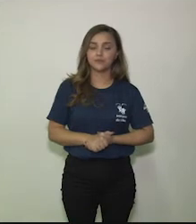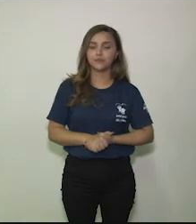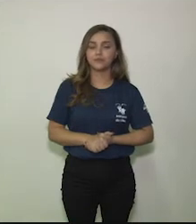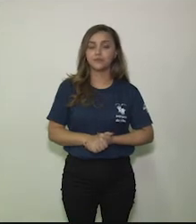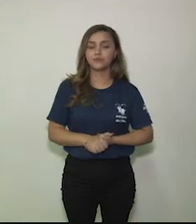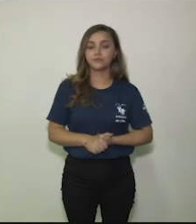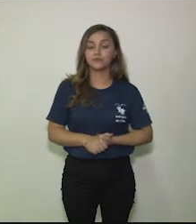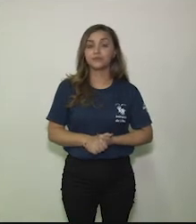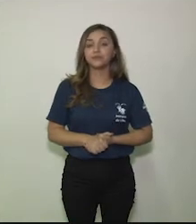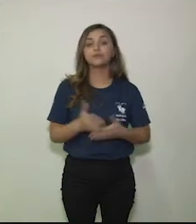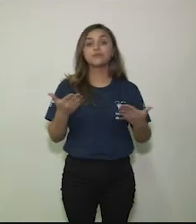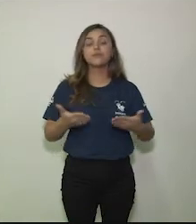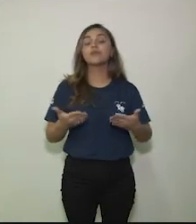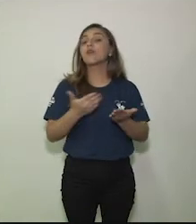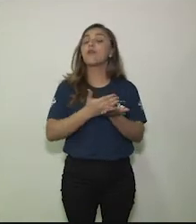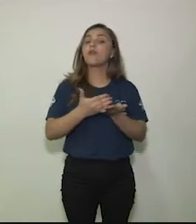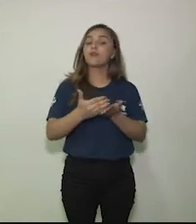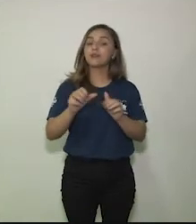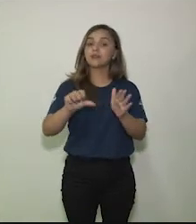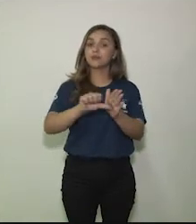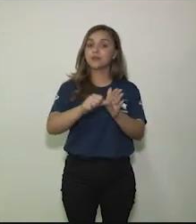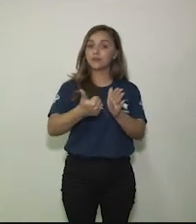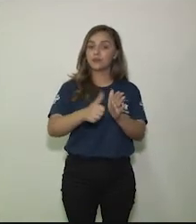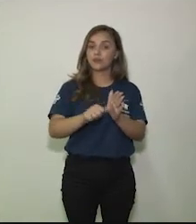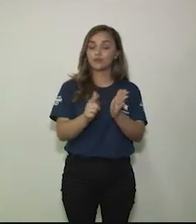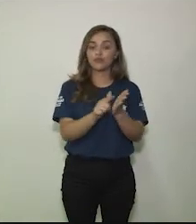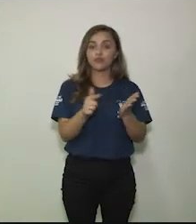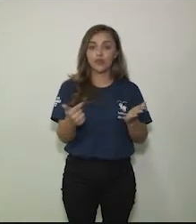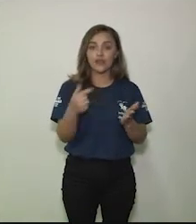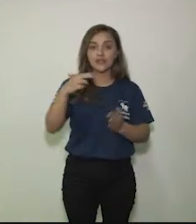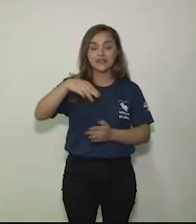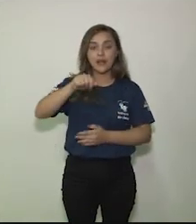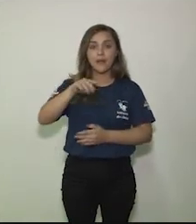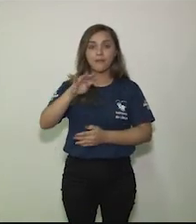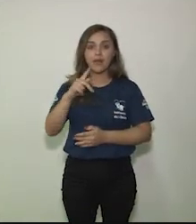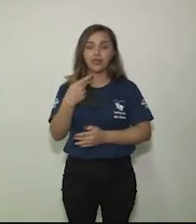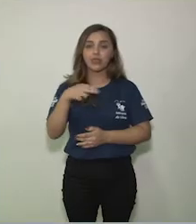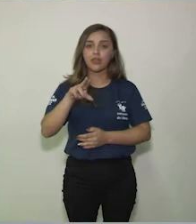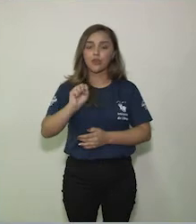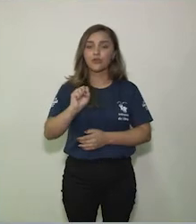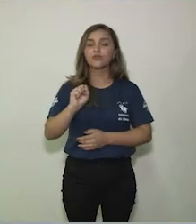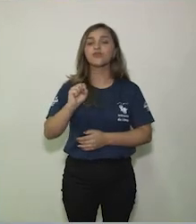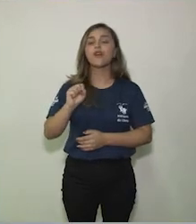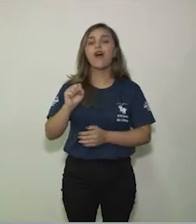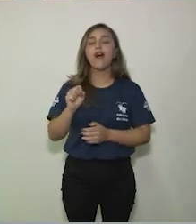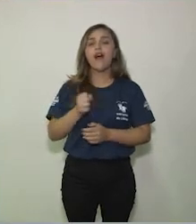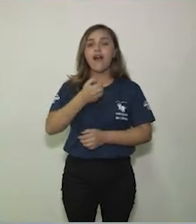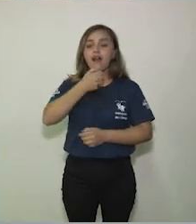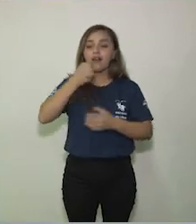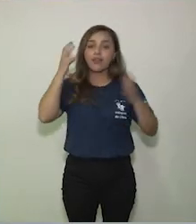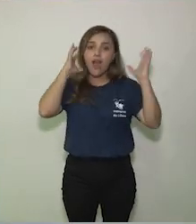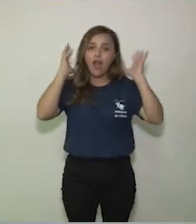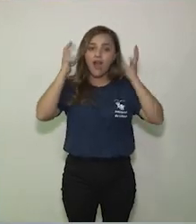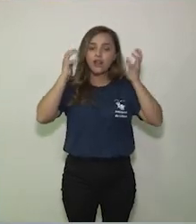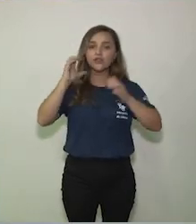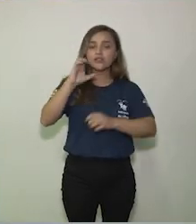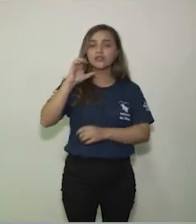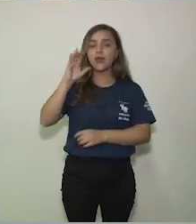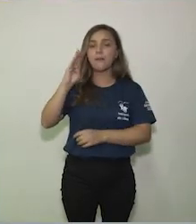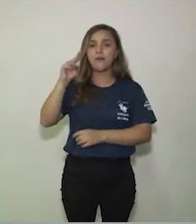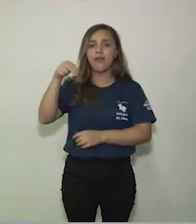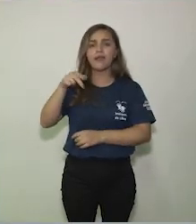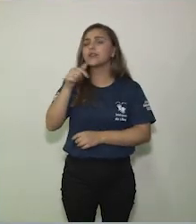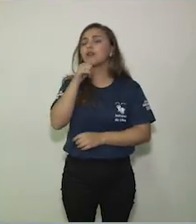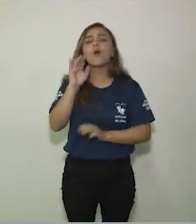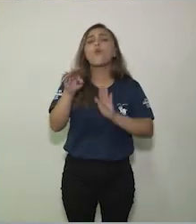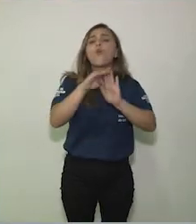Vamos dar início à primeira pergunta do jornalista Matheus Meirelles, da Rádio CBN. Sobre as medidas de organização